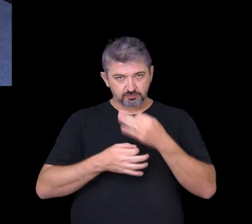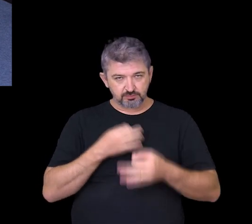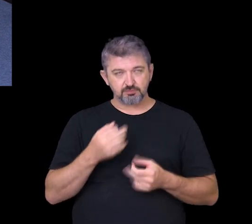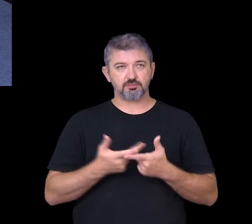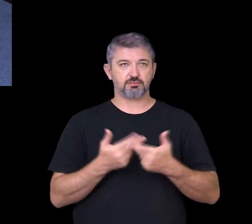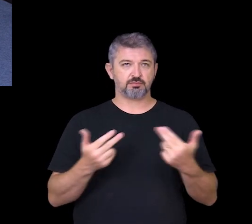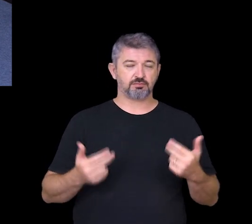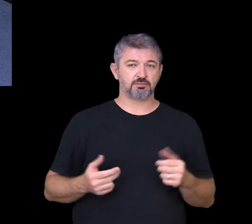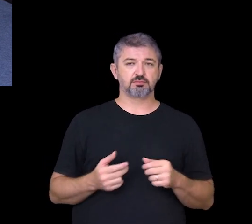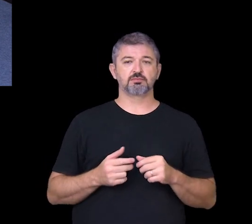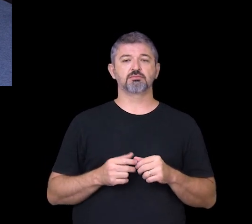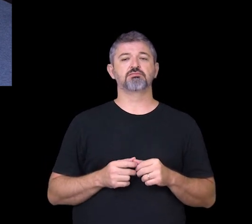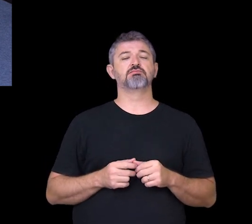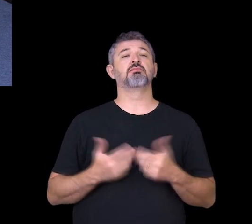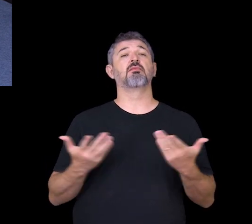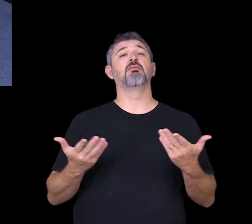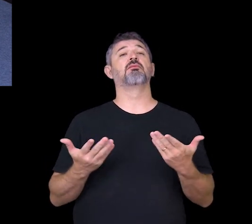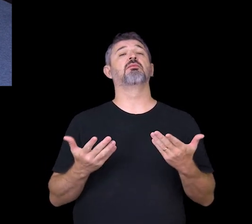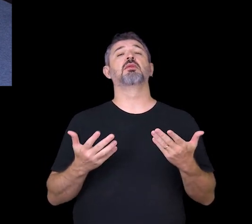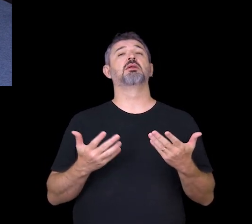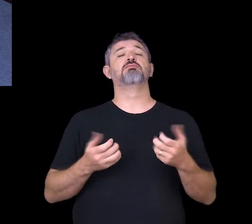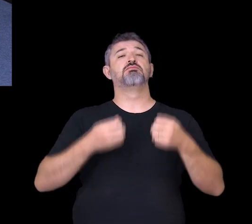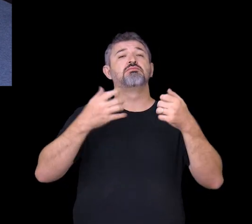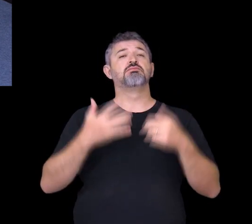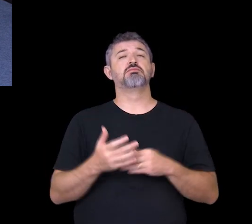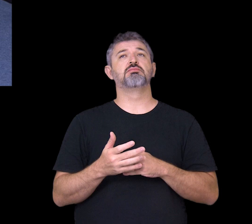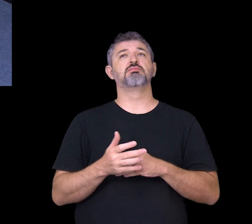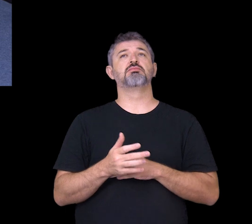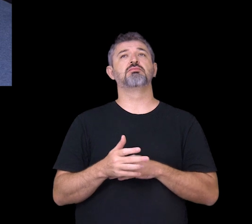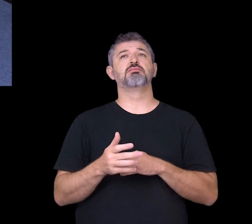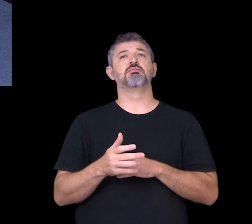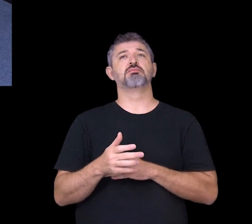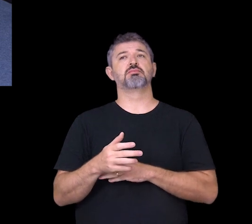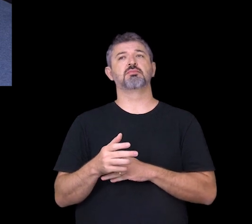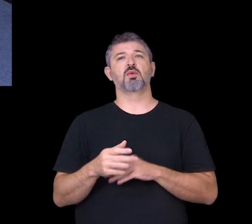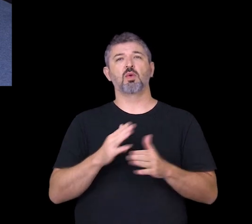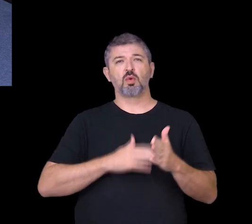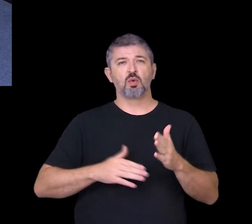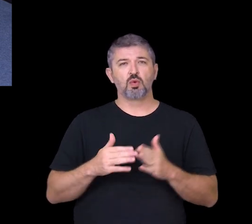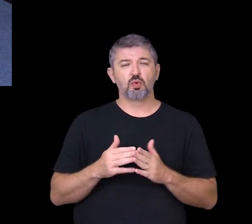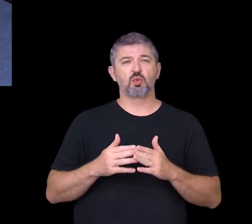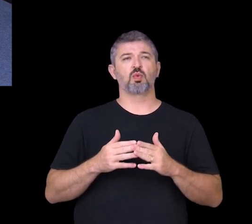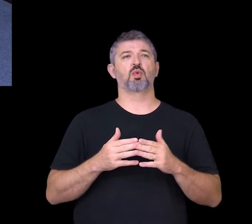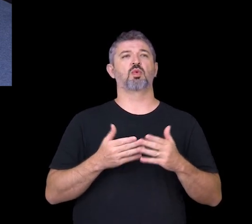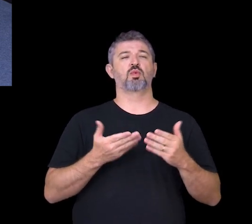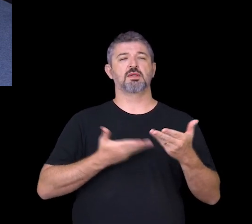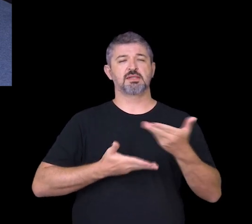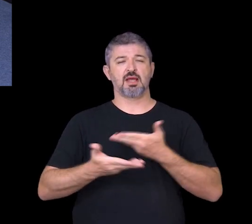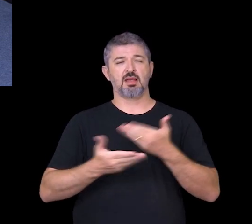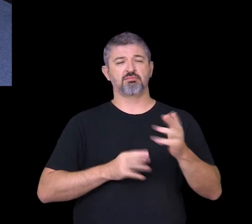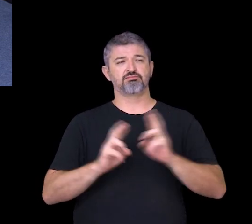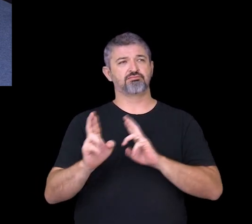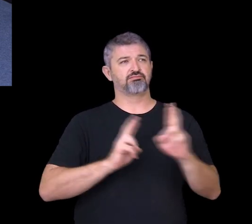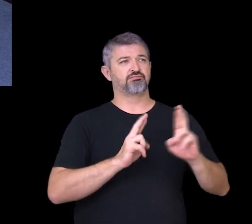comentar, justamente que outras medidas, a senhora falou que todo esse intercâmbio que é feito com